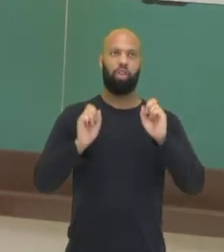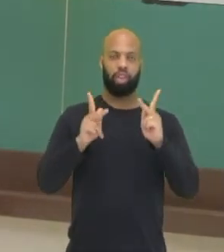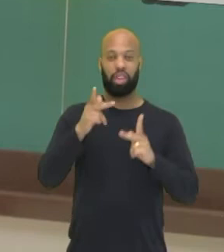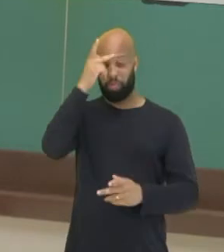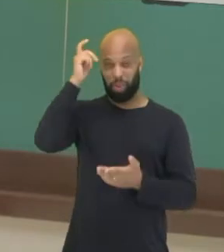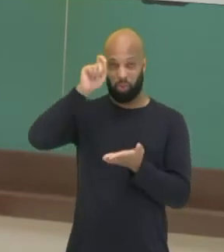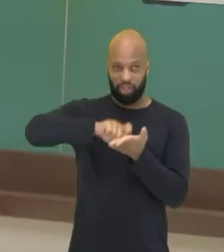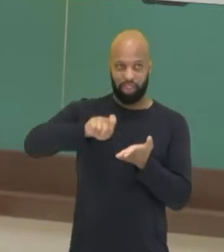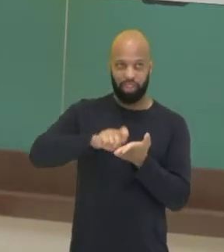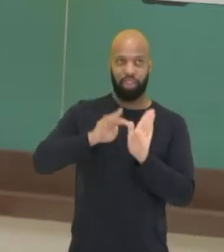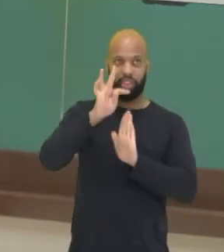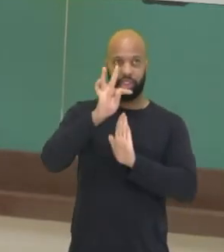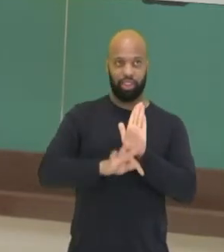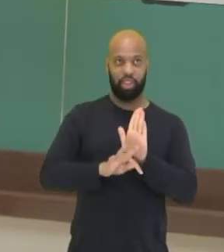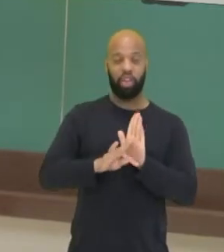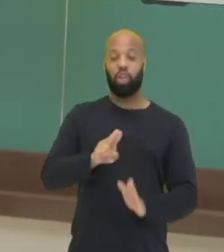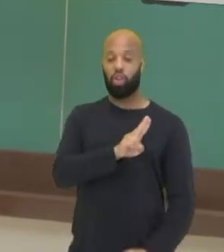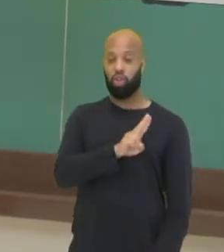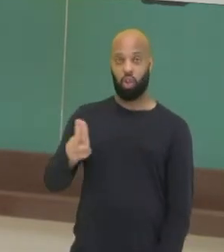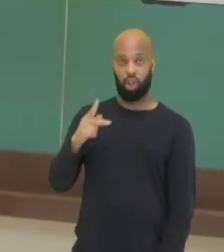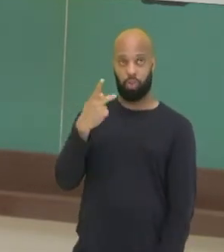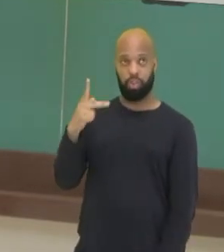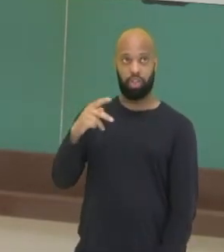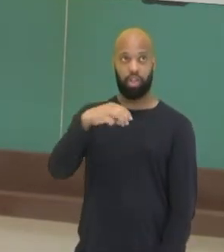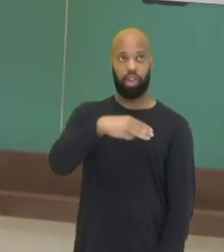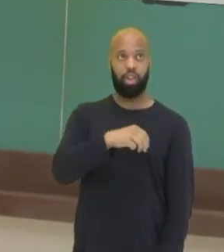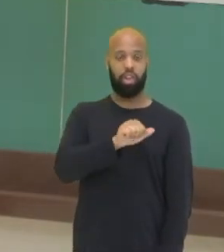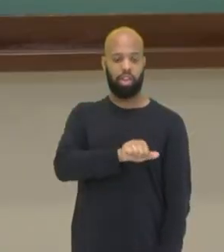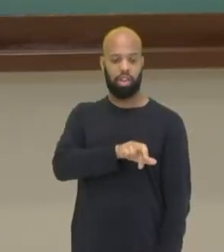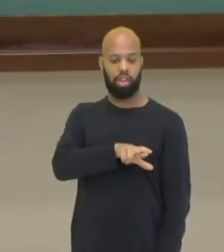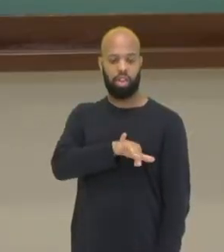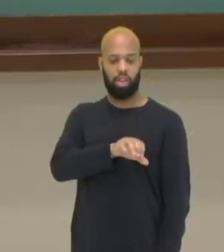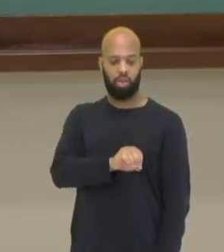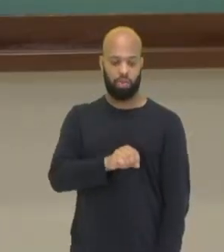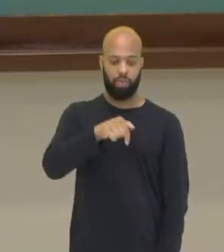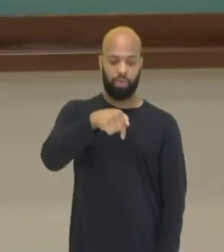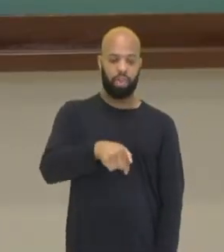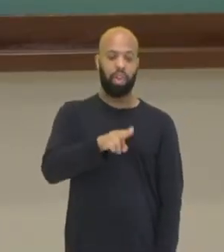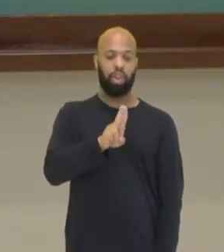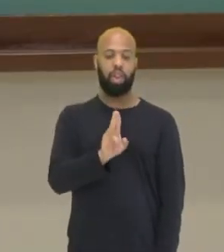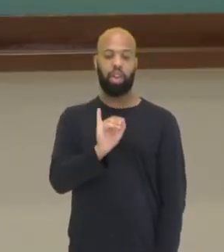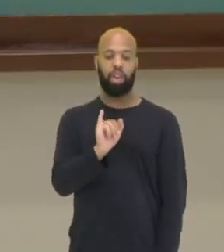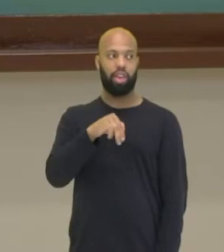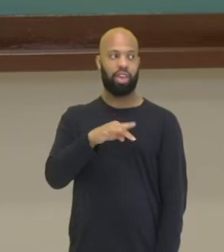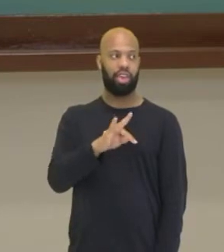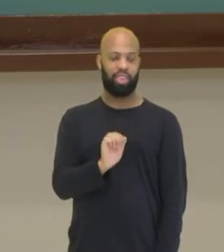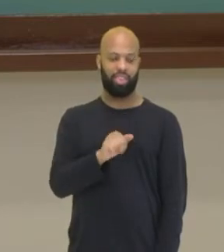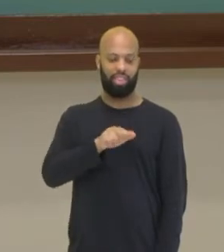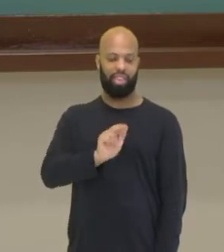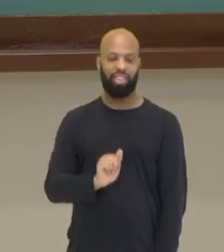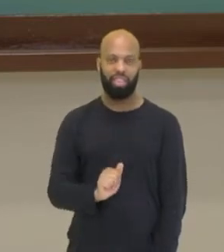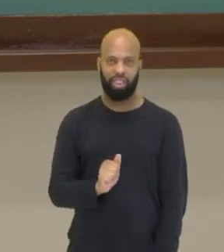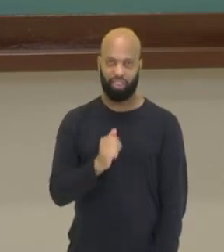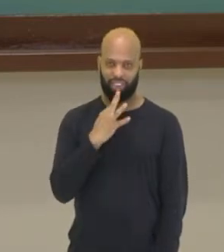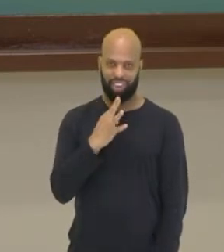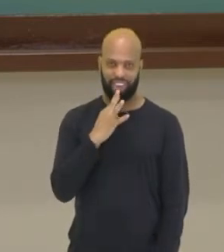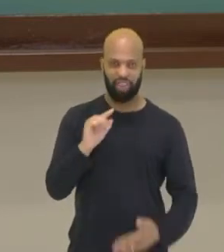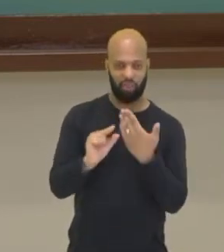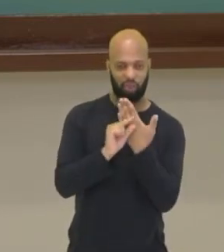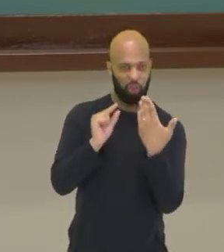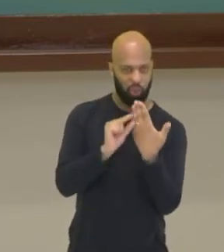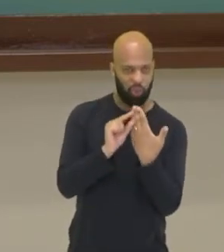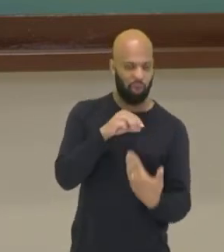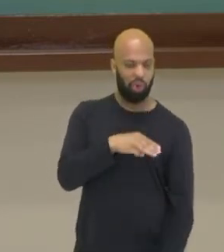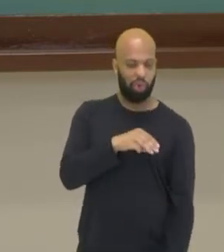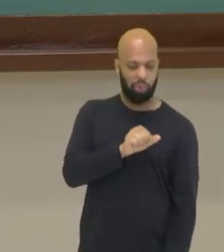desse texto é o poeta Mário Quintana, né? Você já ouviu falar nesse poeta Mário Quintana? É, então,